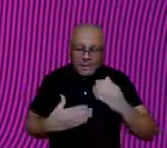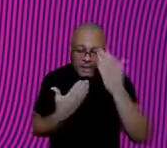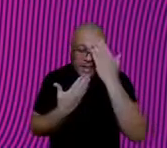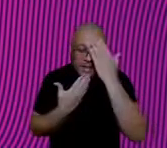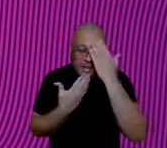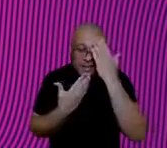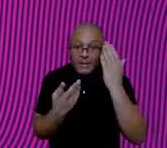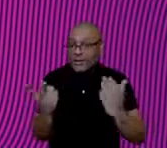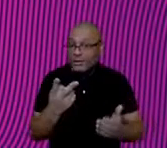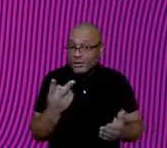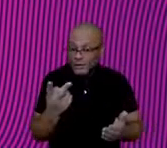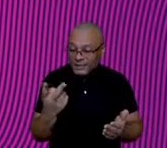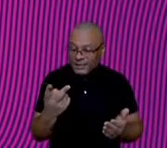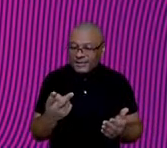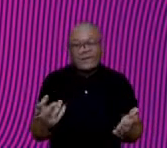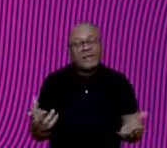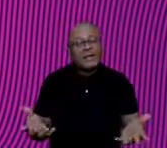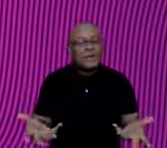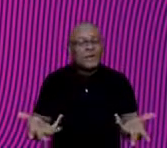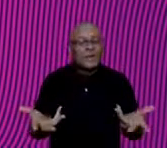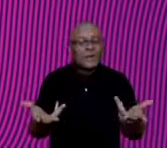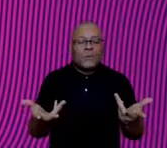pela